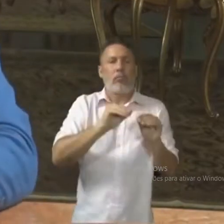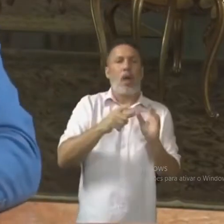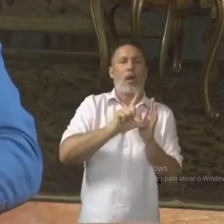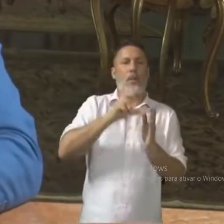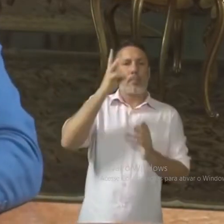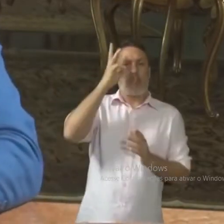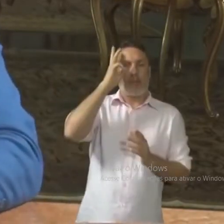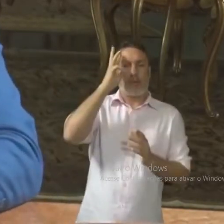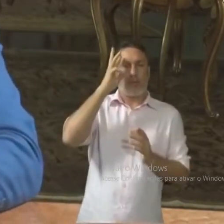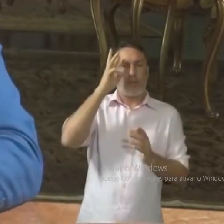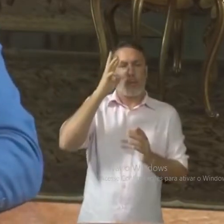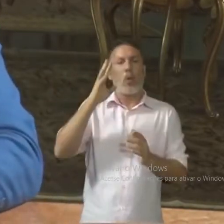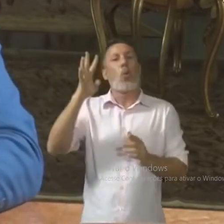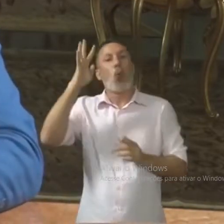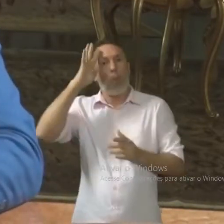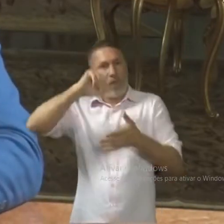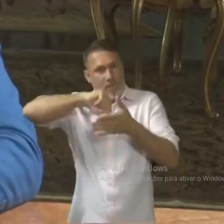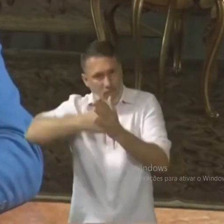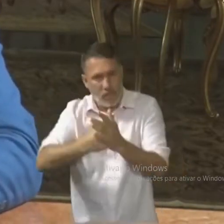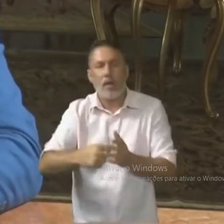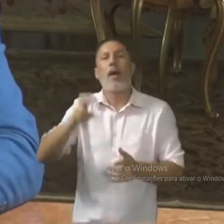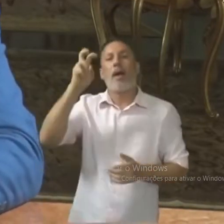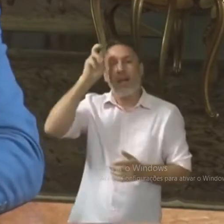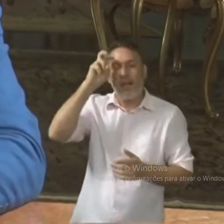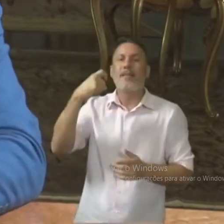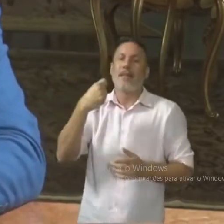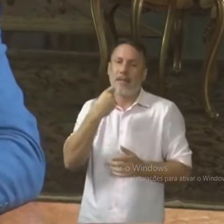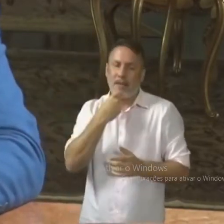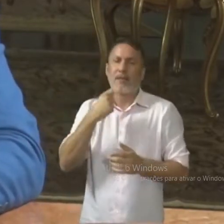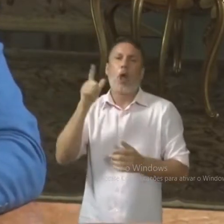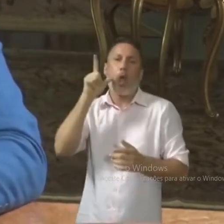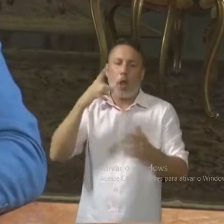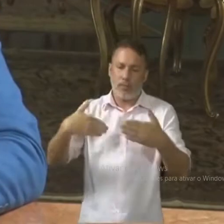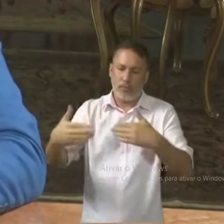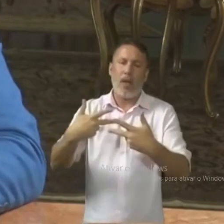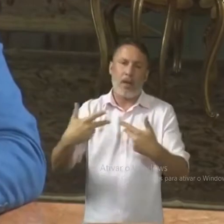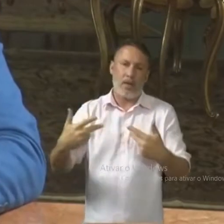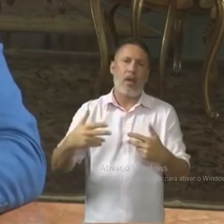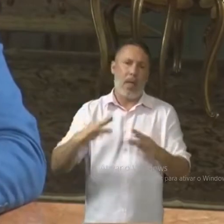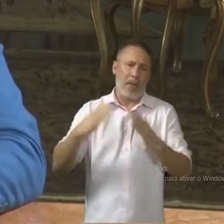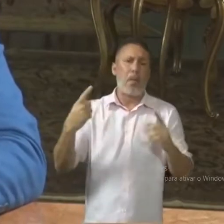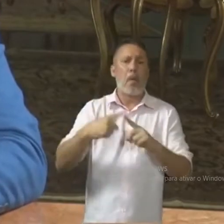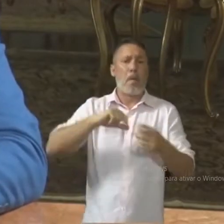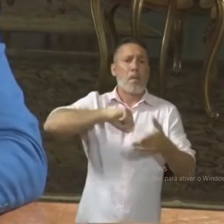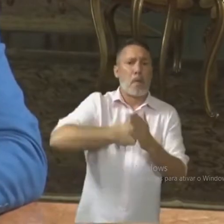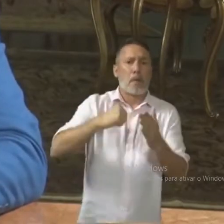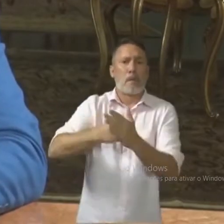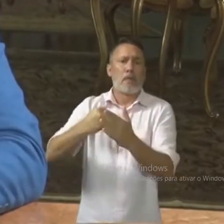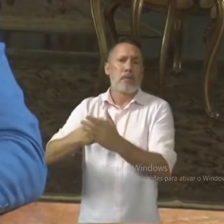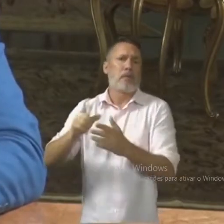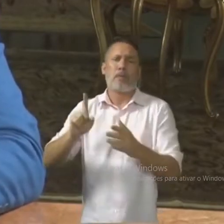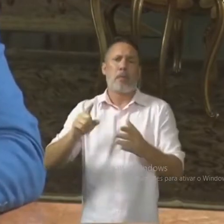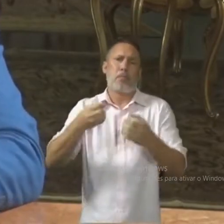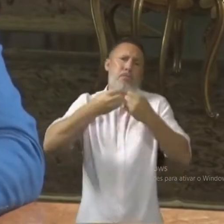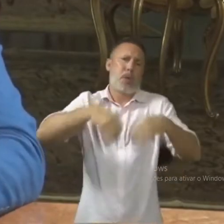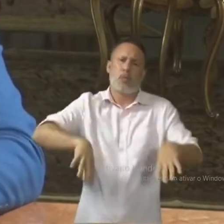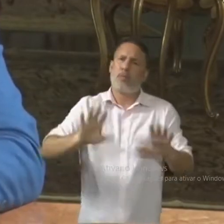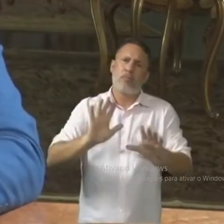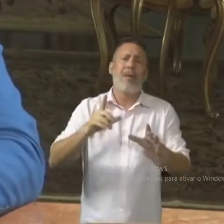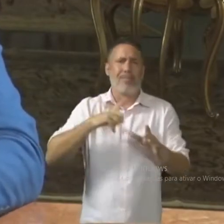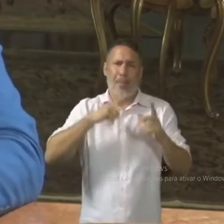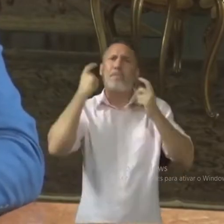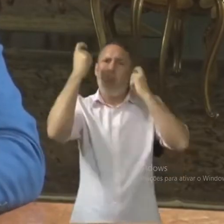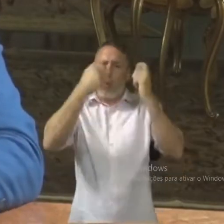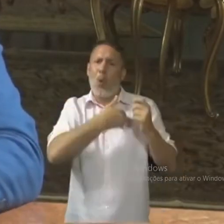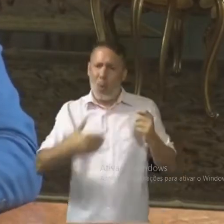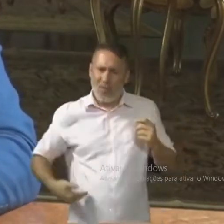os 3 dias de funcionamento do comércio para que a gente possa manter também o oxigênio para as atividades econômicas no estado do Espírito Santo. Tem sido uma preocupação